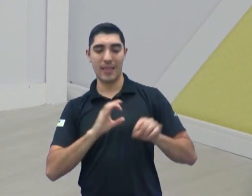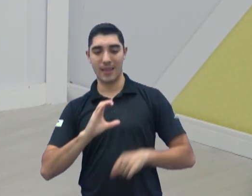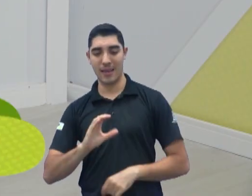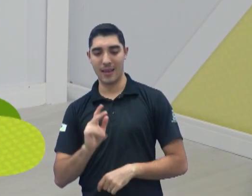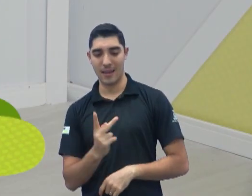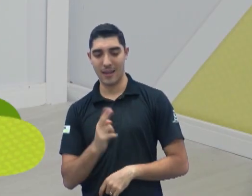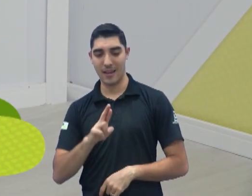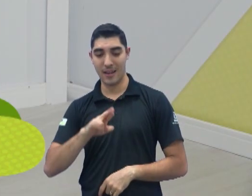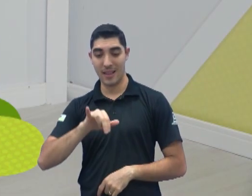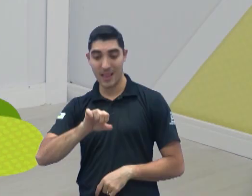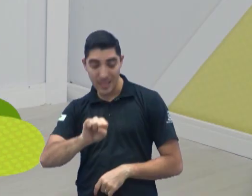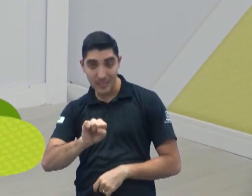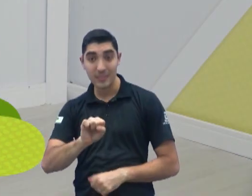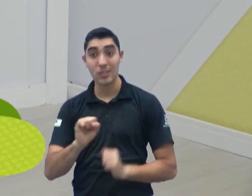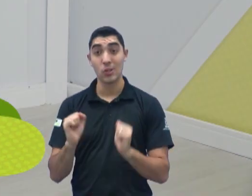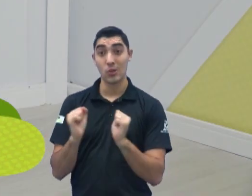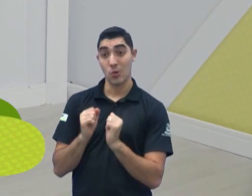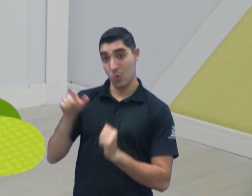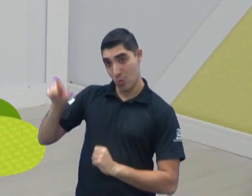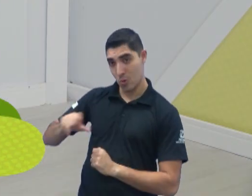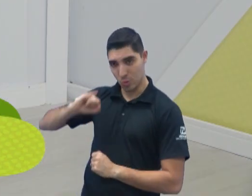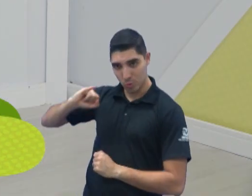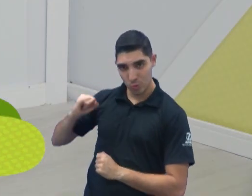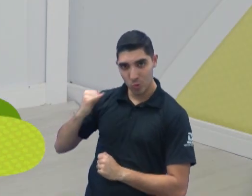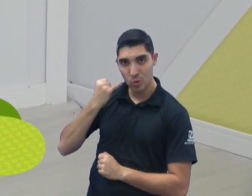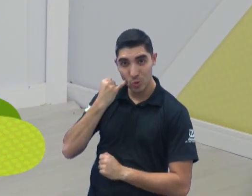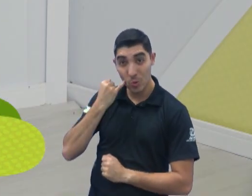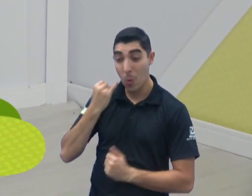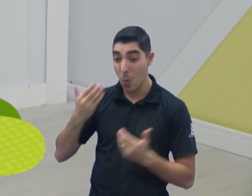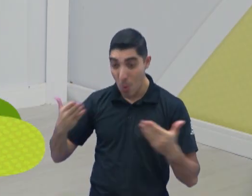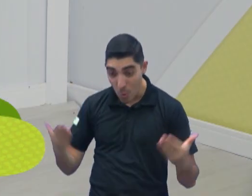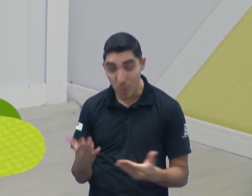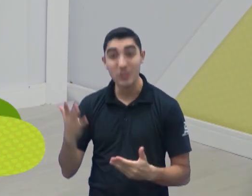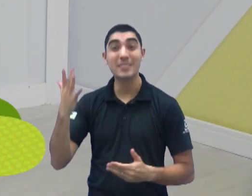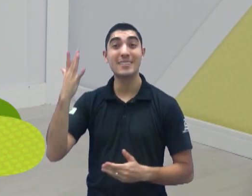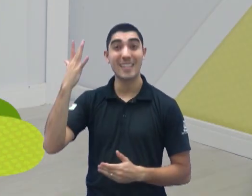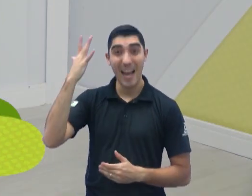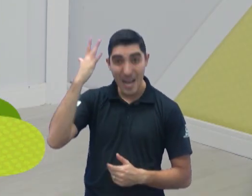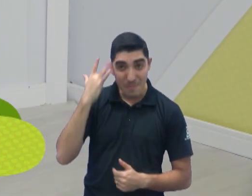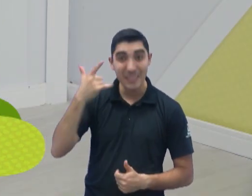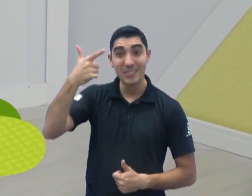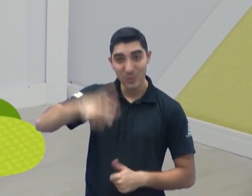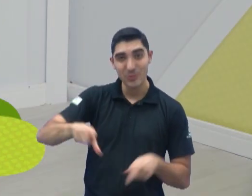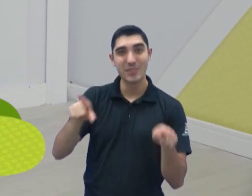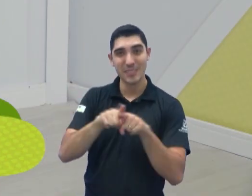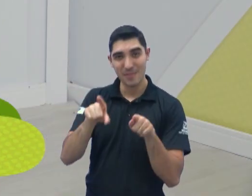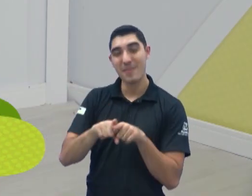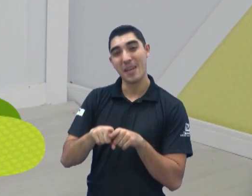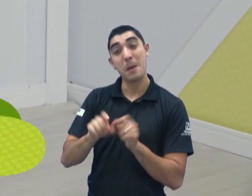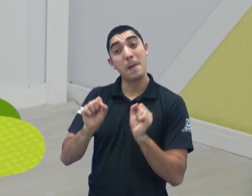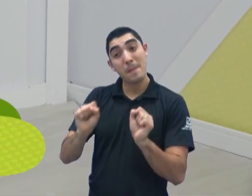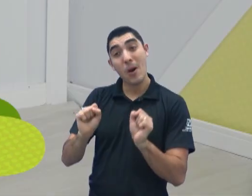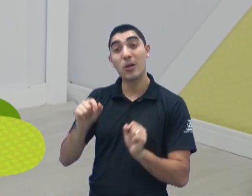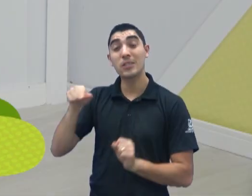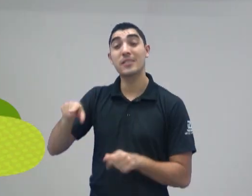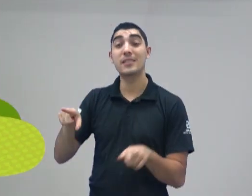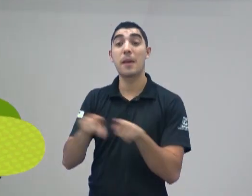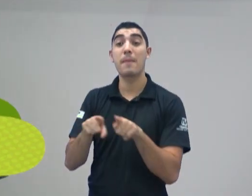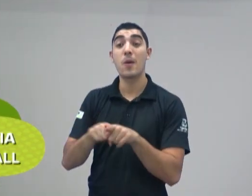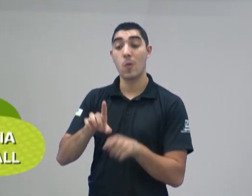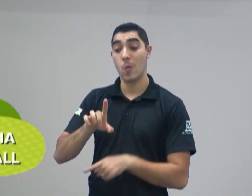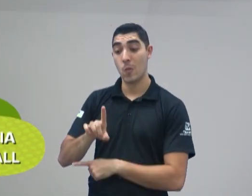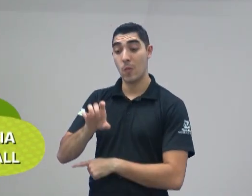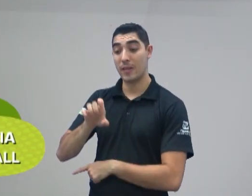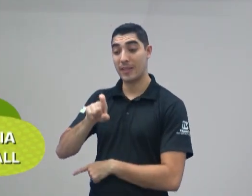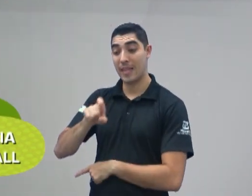de hoje, que o João estará amanhã lá, o João tá em todas, impressionante, tá trabalhando uma barbaridade. Poderemos ter a estreia do Dexter McClanahan, né, João? Nosso